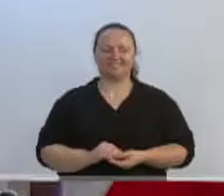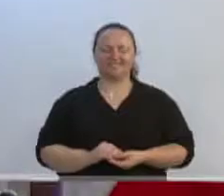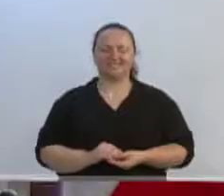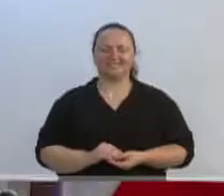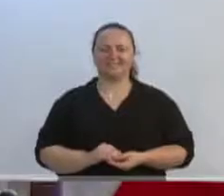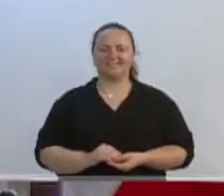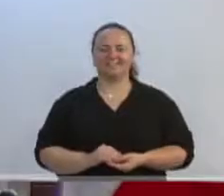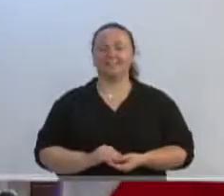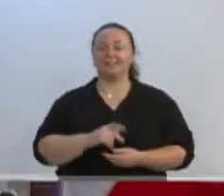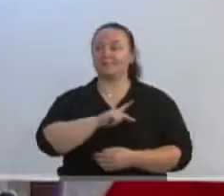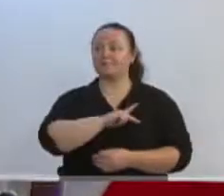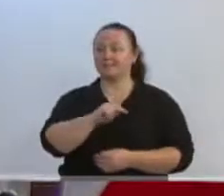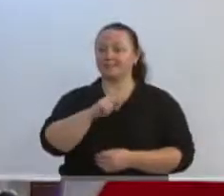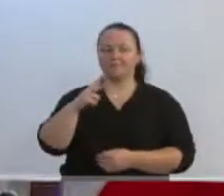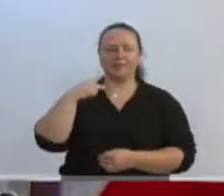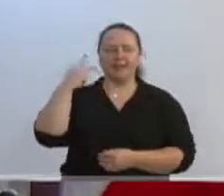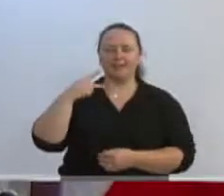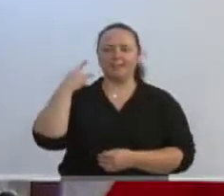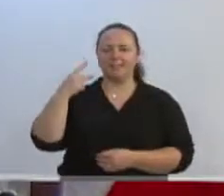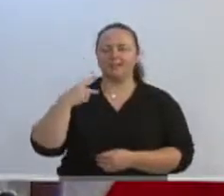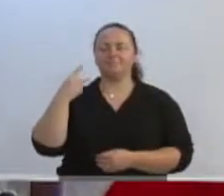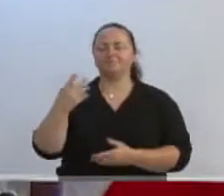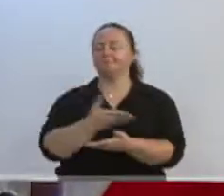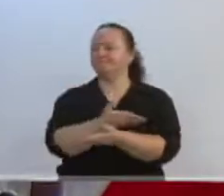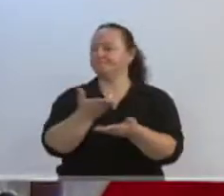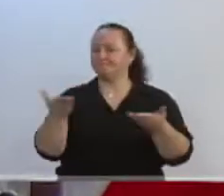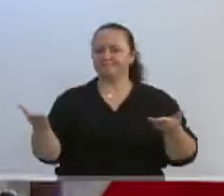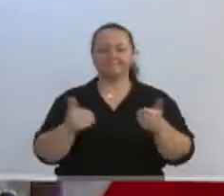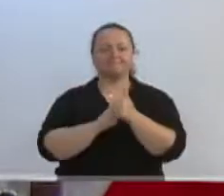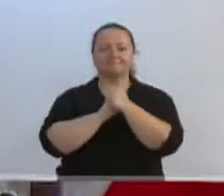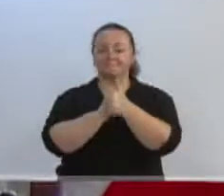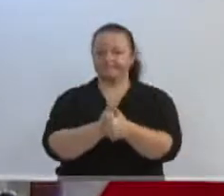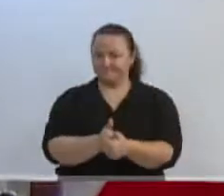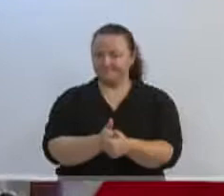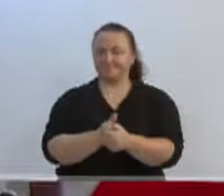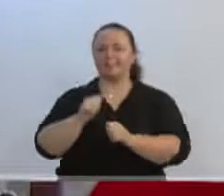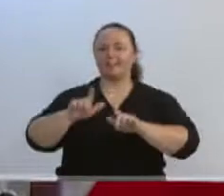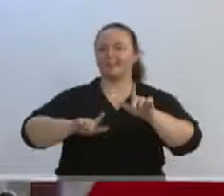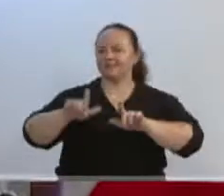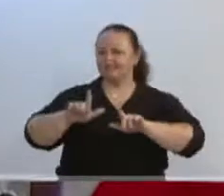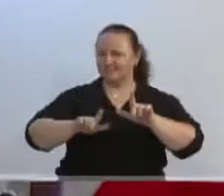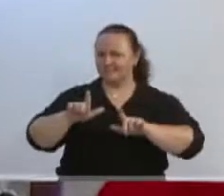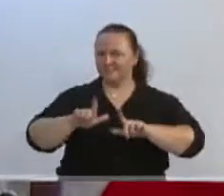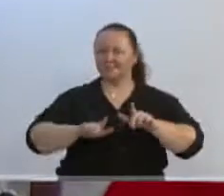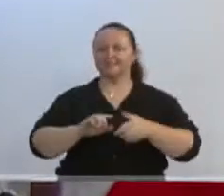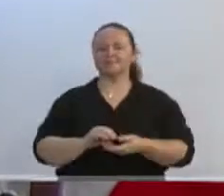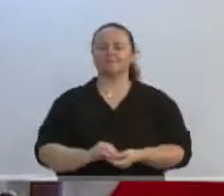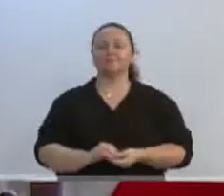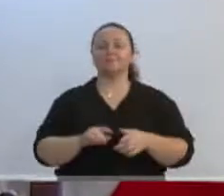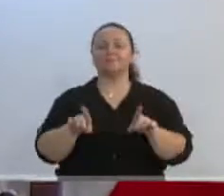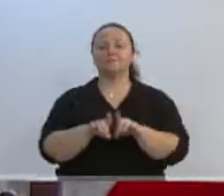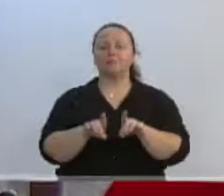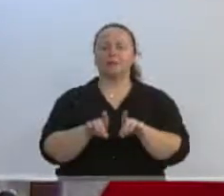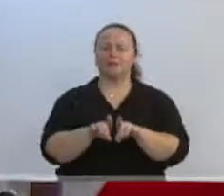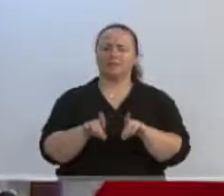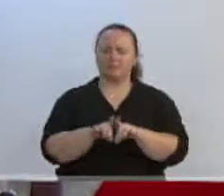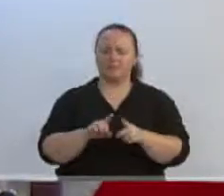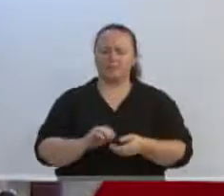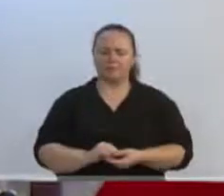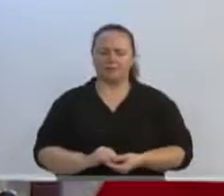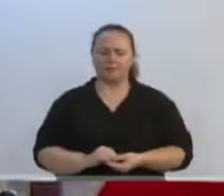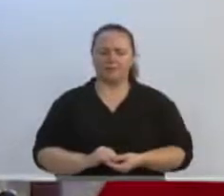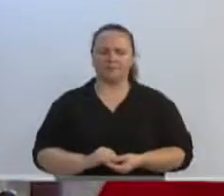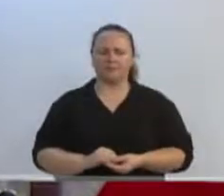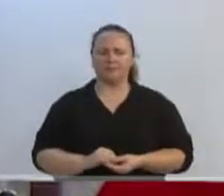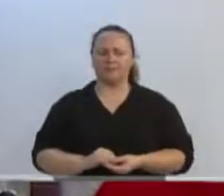Presidente, demais vereadores que nos acompanham aqui na plenária, que nos acompanham aqui na plenária, na TVL, né, e também